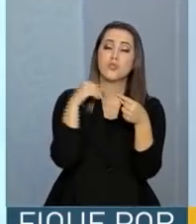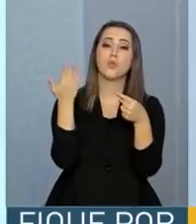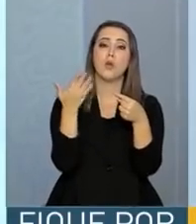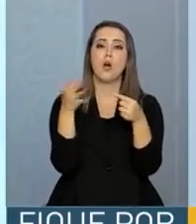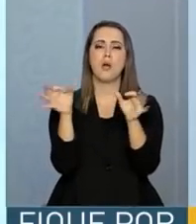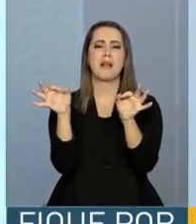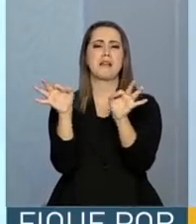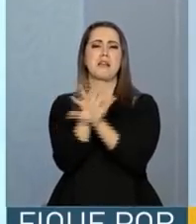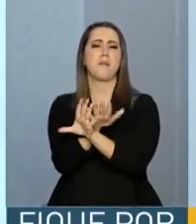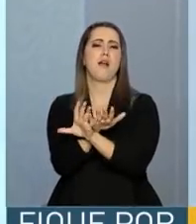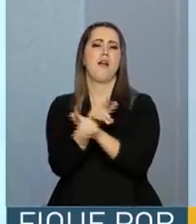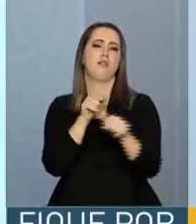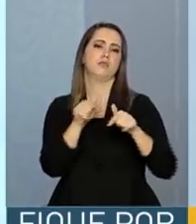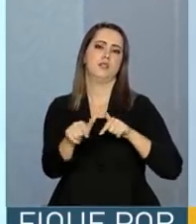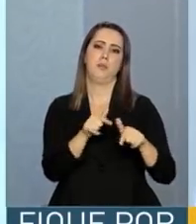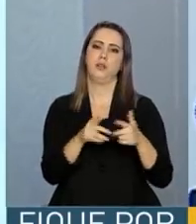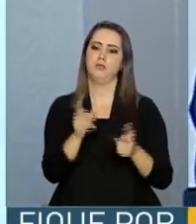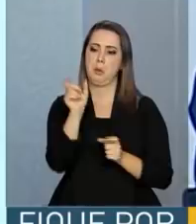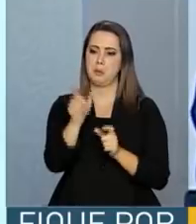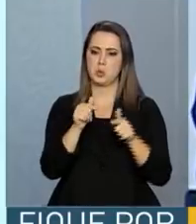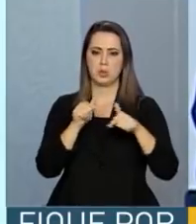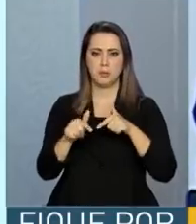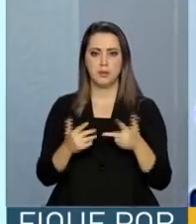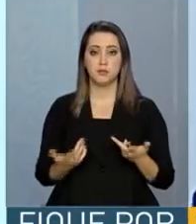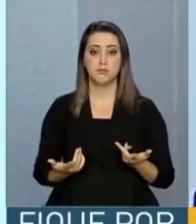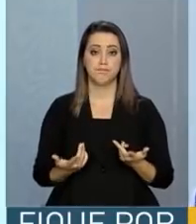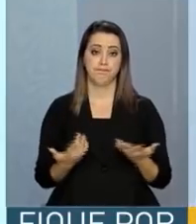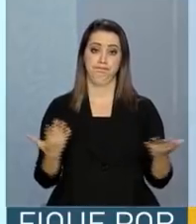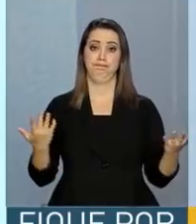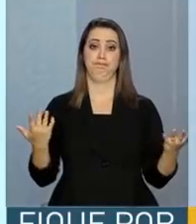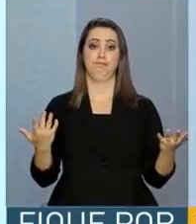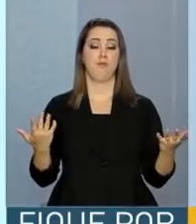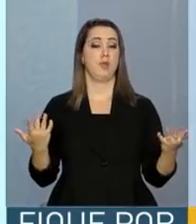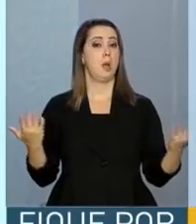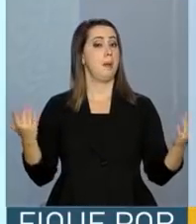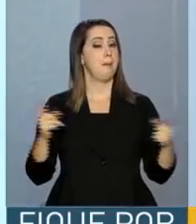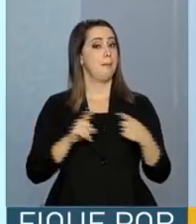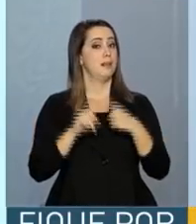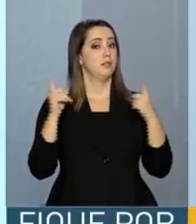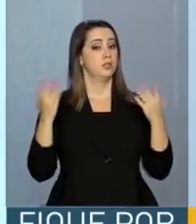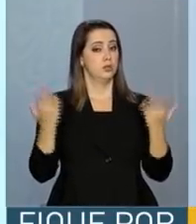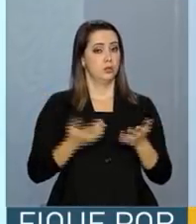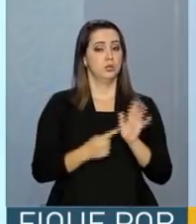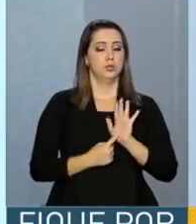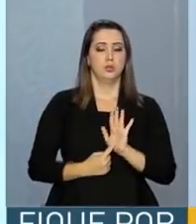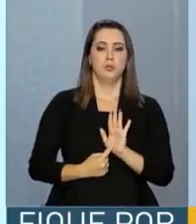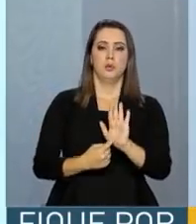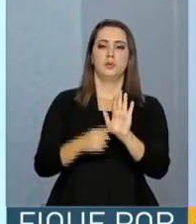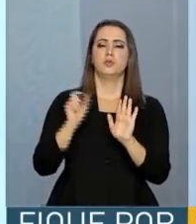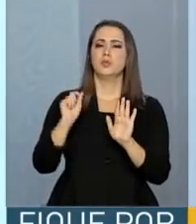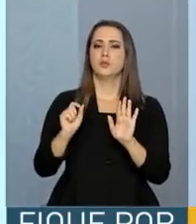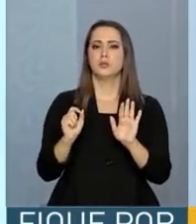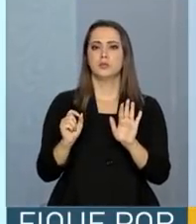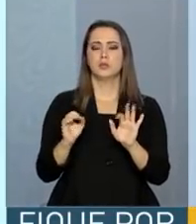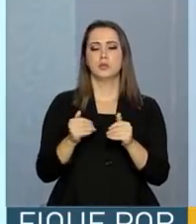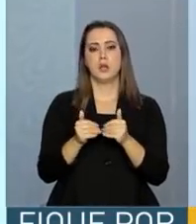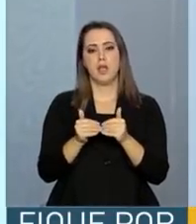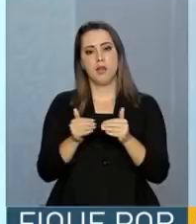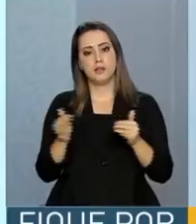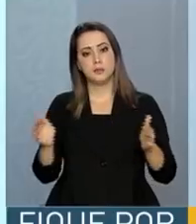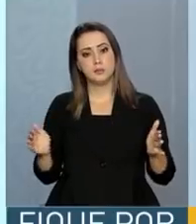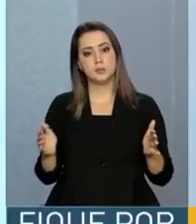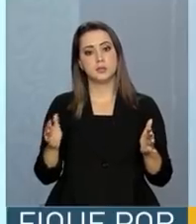acabar com o direito dos trabalhadores o objetivo hoje já o relato é exatamente a abrir e ampliar